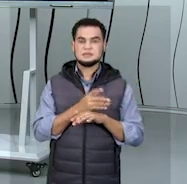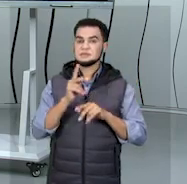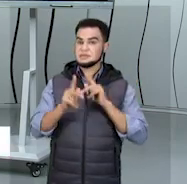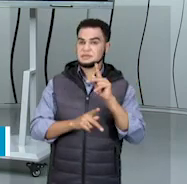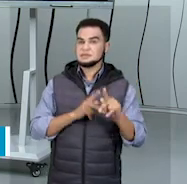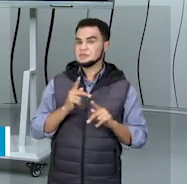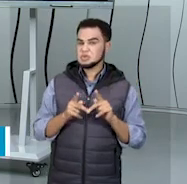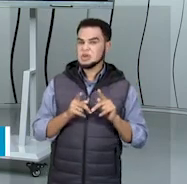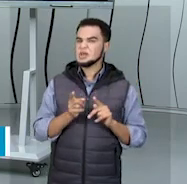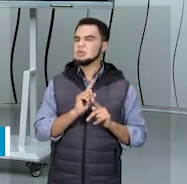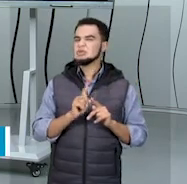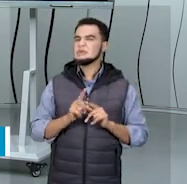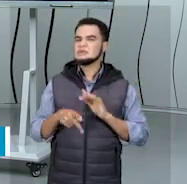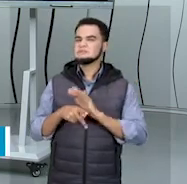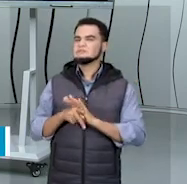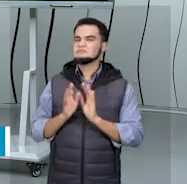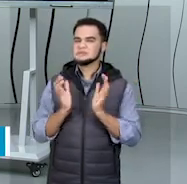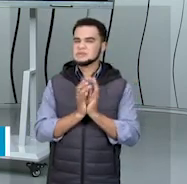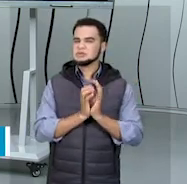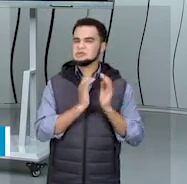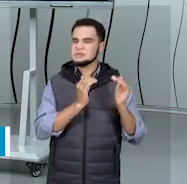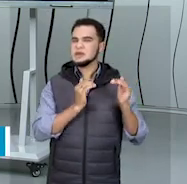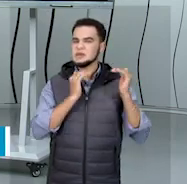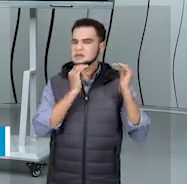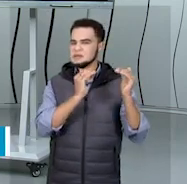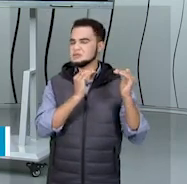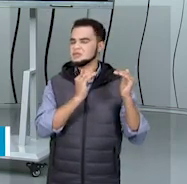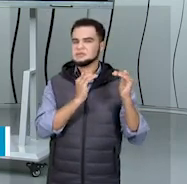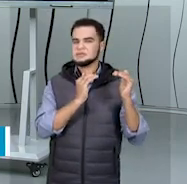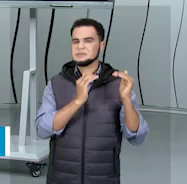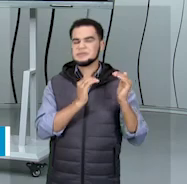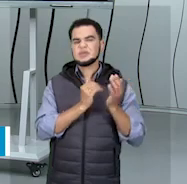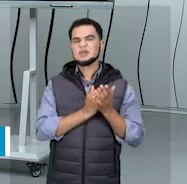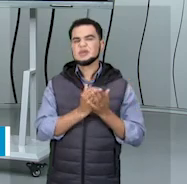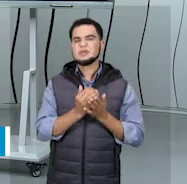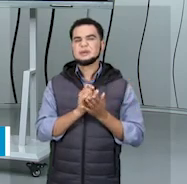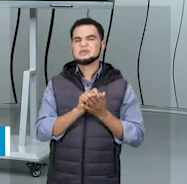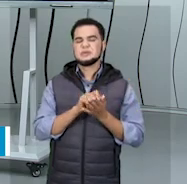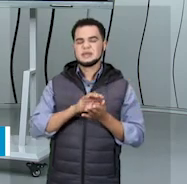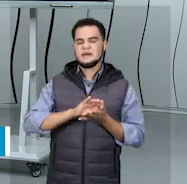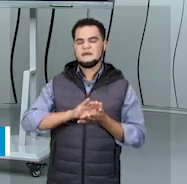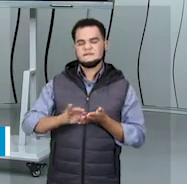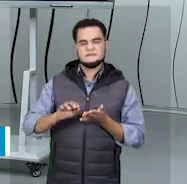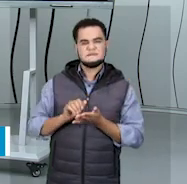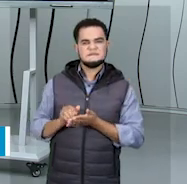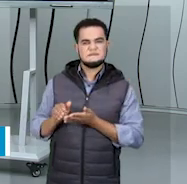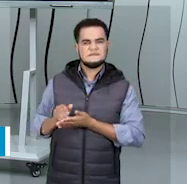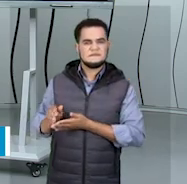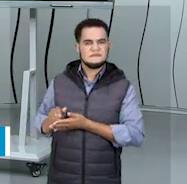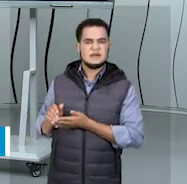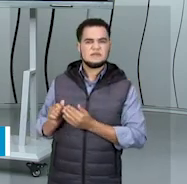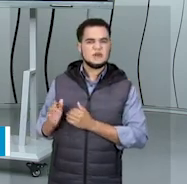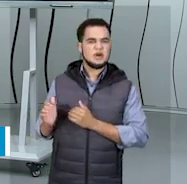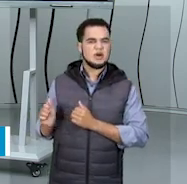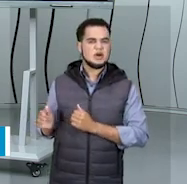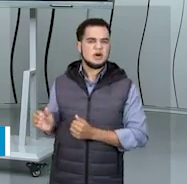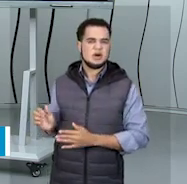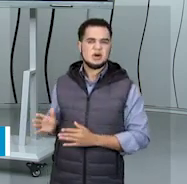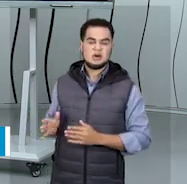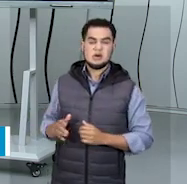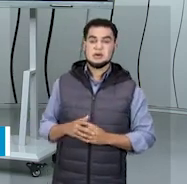que não pertencem a essa elite, que não pertencem a essa burguesia, começam a ser retiradas dos centros. É